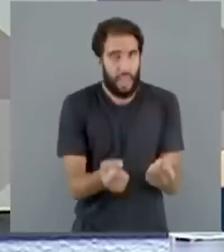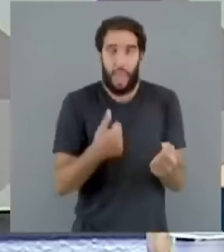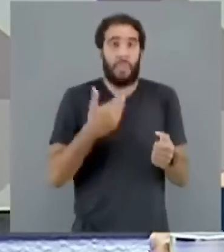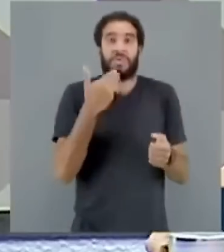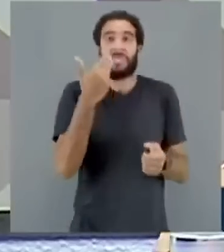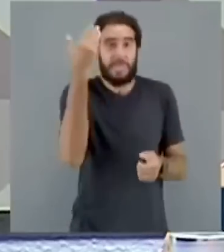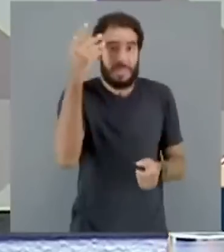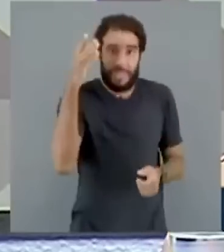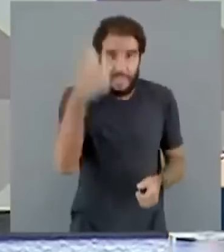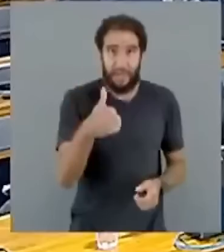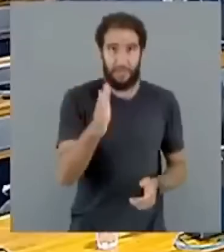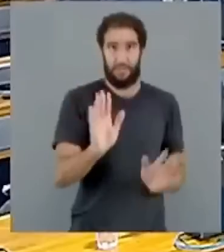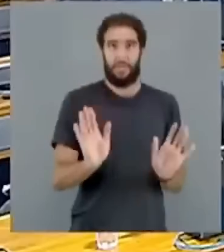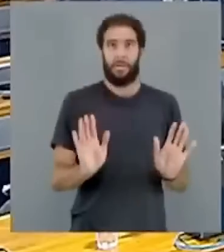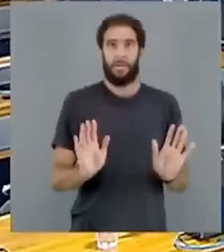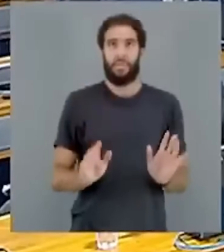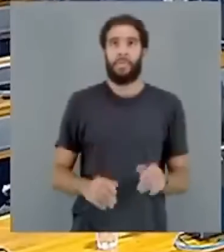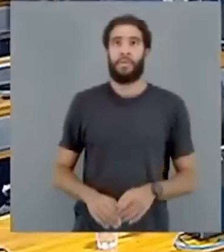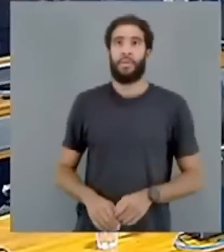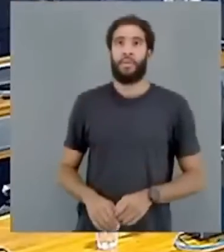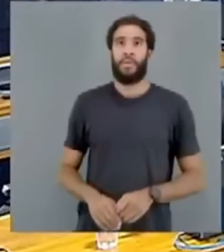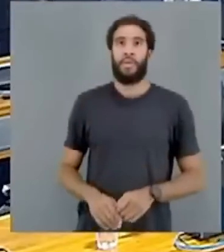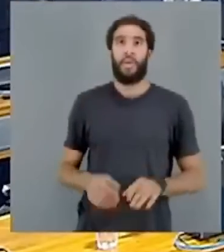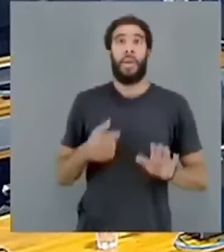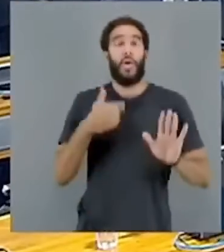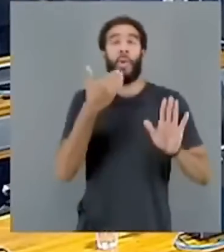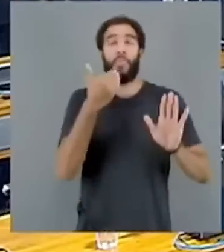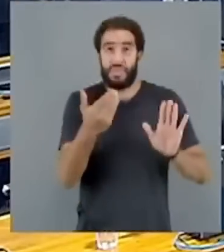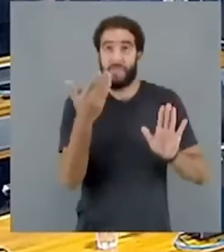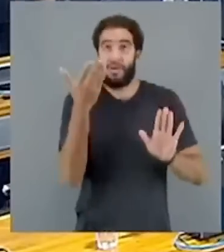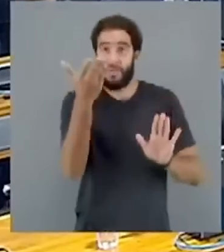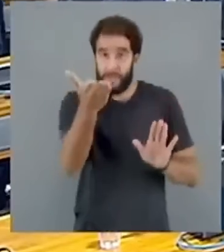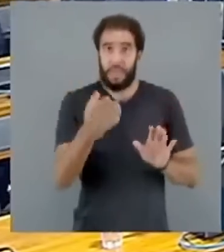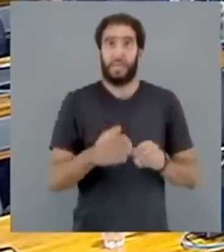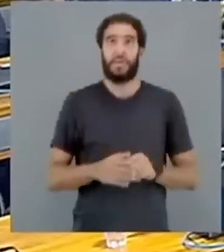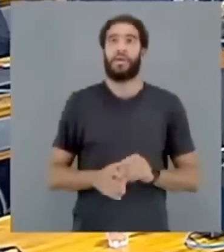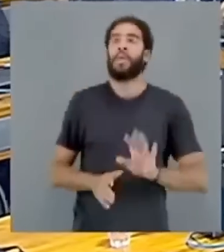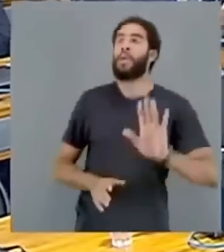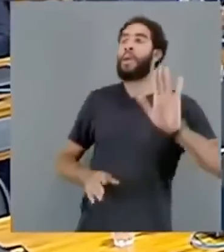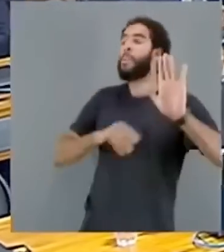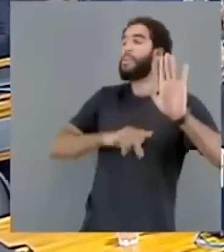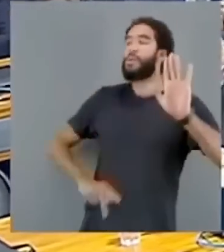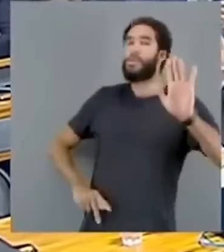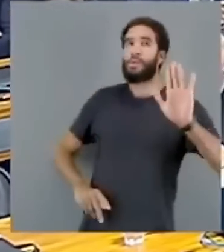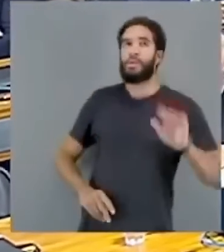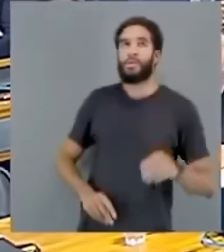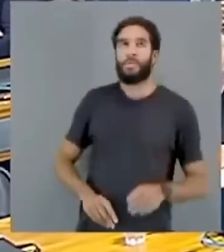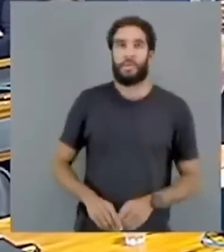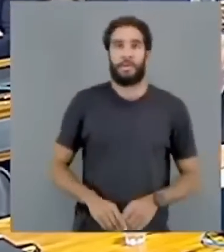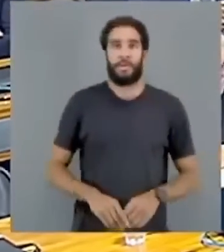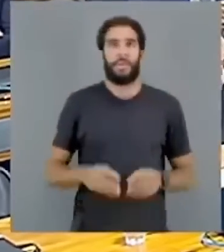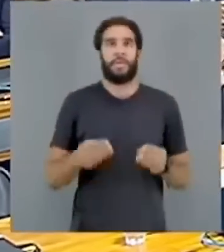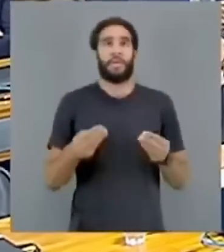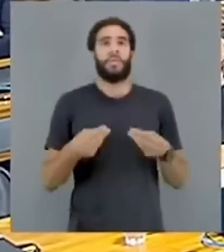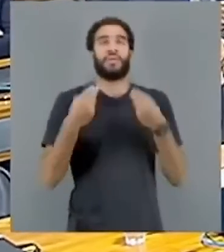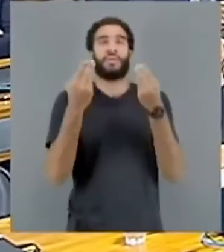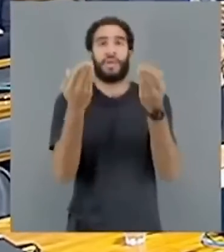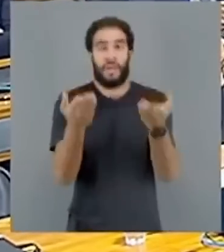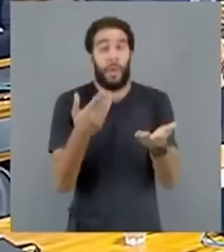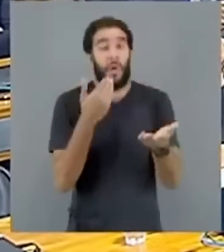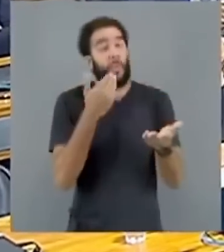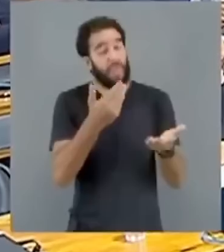a solicitação, senhor, a solicitação que eu fiz a vossa excelência é que entregasse ao presidente Rodrigo Pacheco.